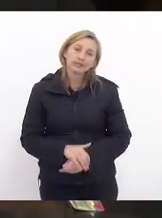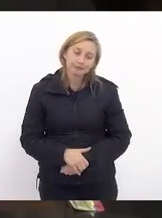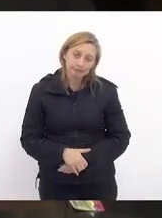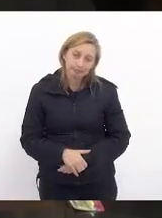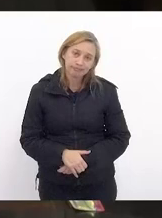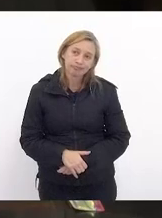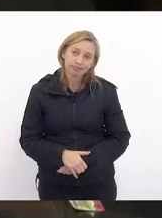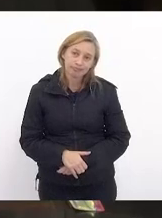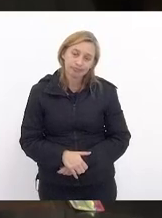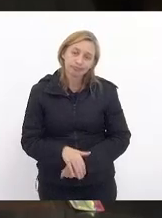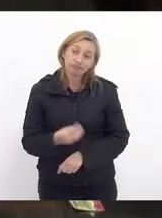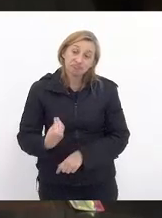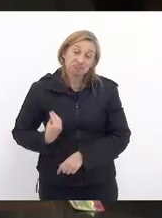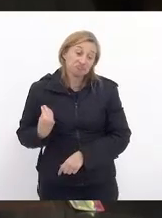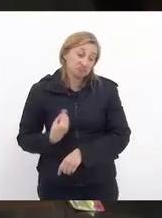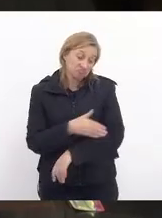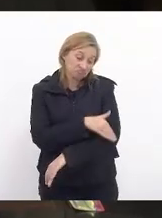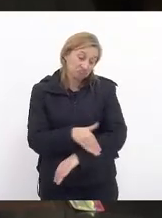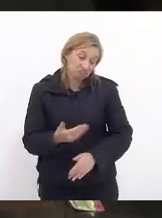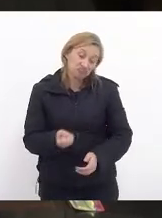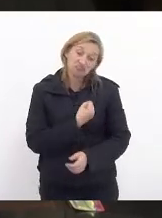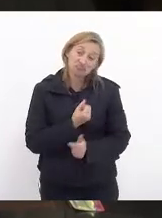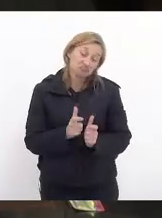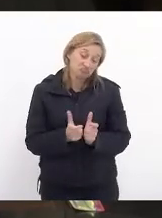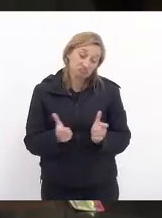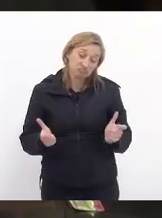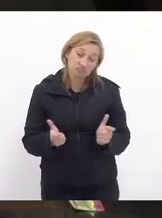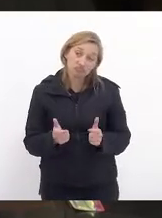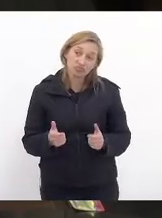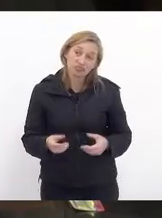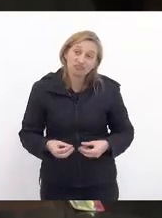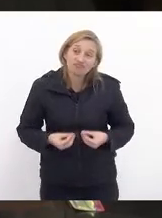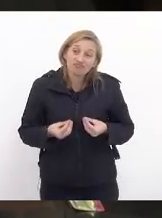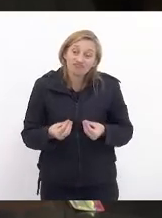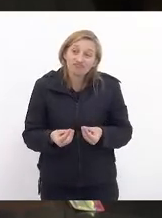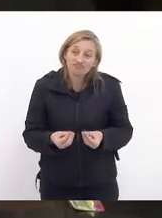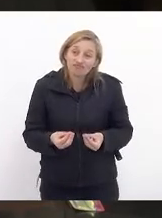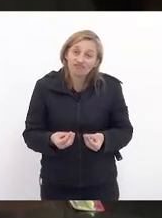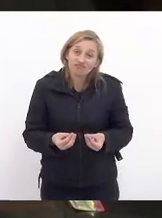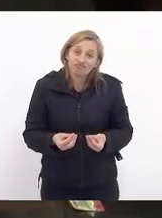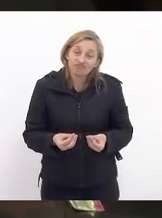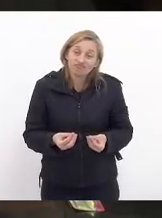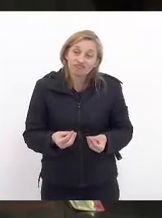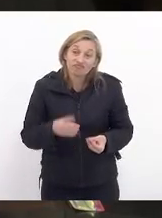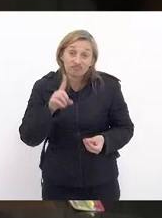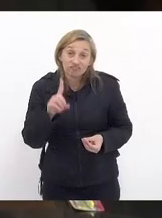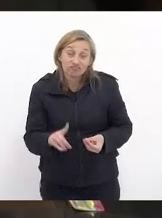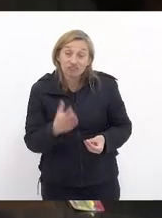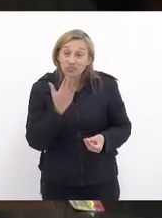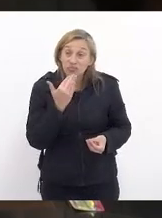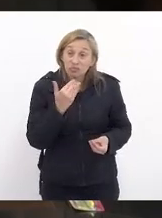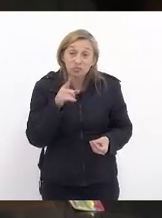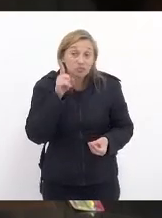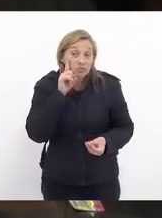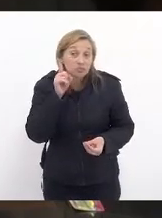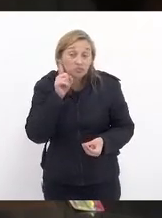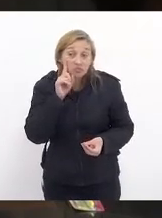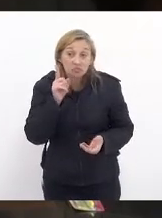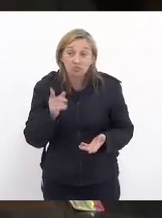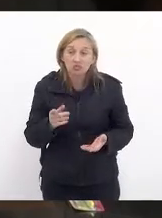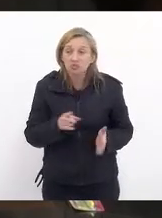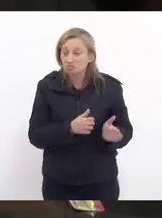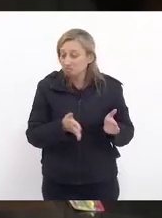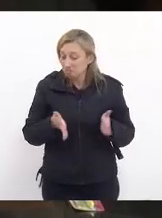aumenta a população em situação de Rua o Brasil não é capaz de garantir refeições a todos os brasileiros por dia aliás